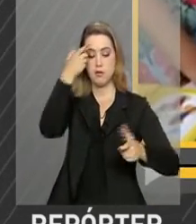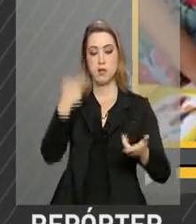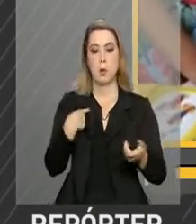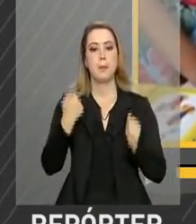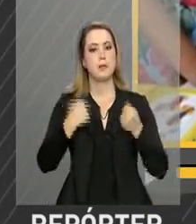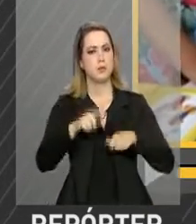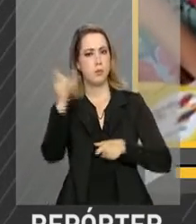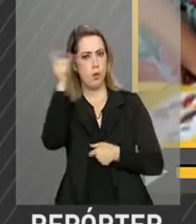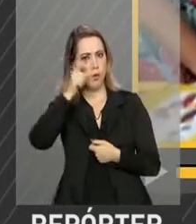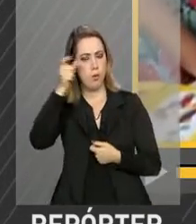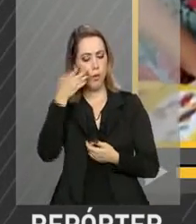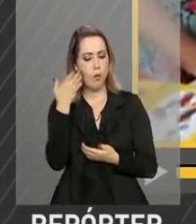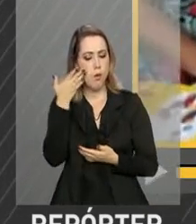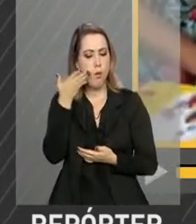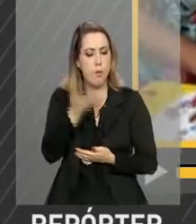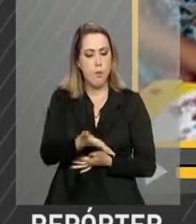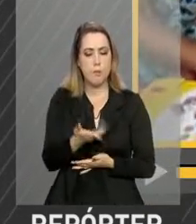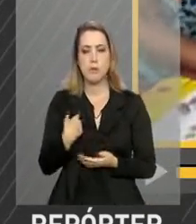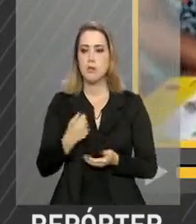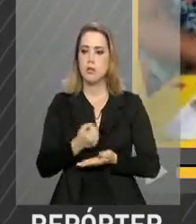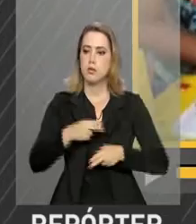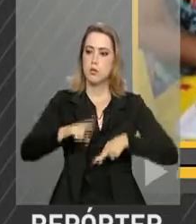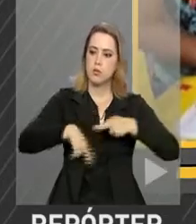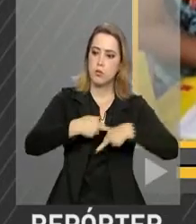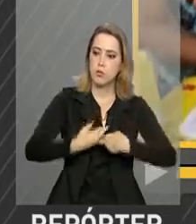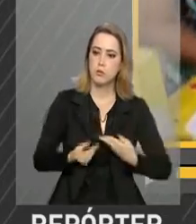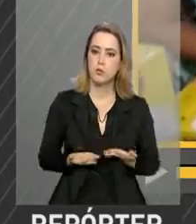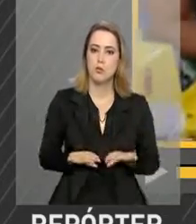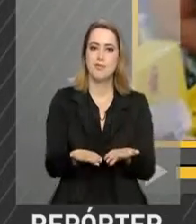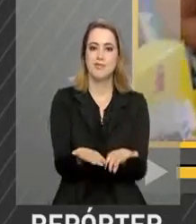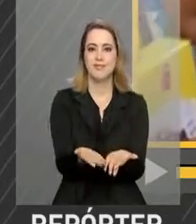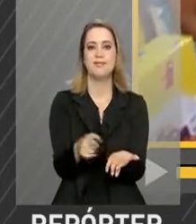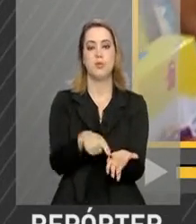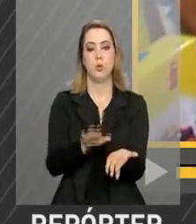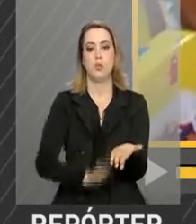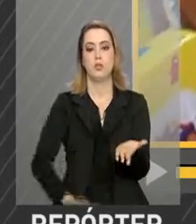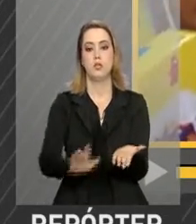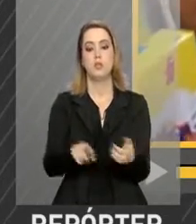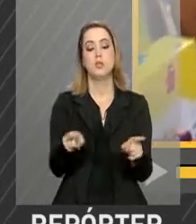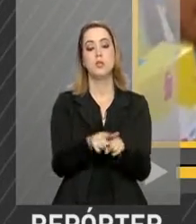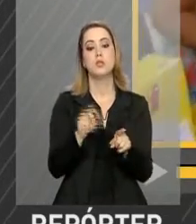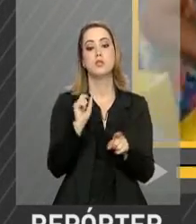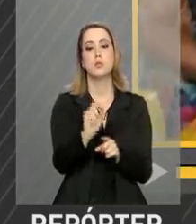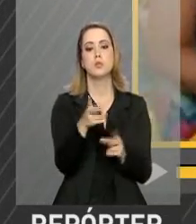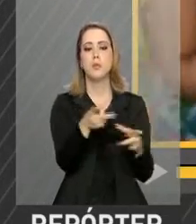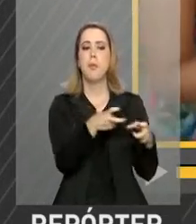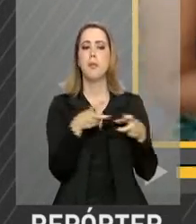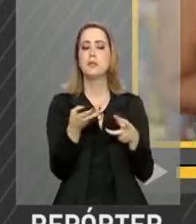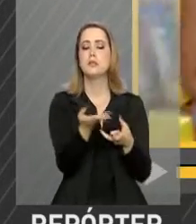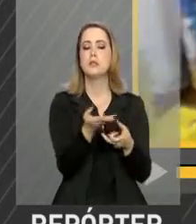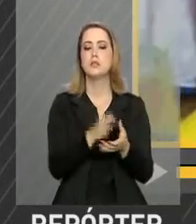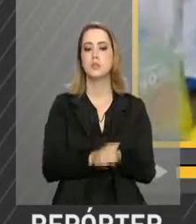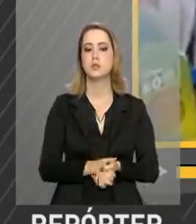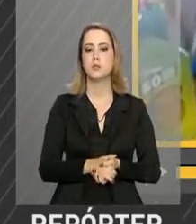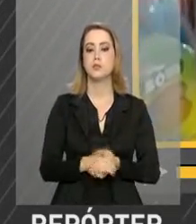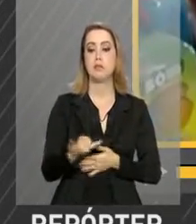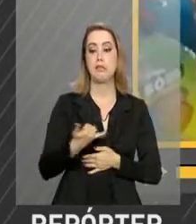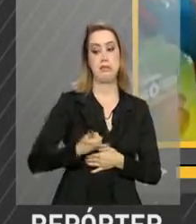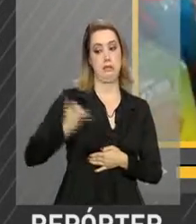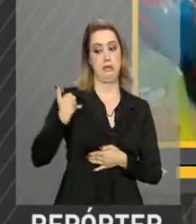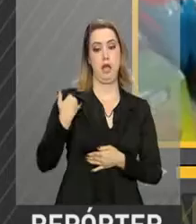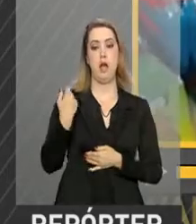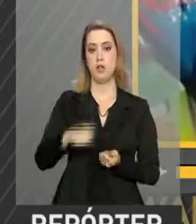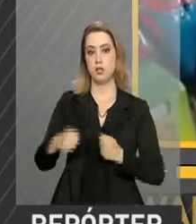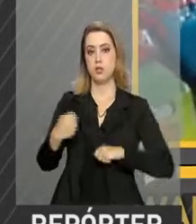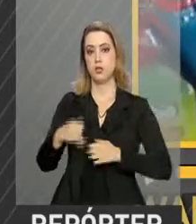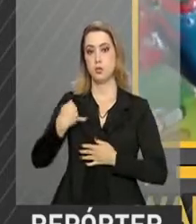ficar atentos na hora de presentear os seus filhos, né, Wandra? O que, que eles devem observar? Qual é a idade, está